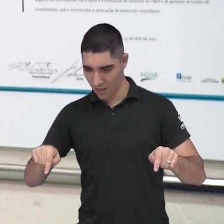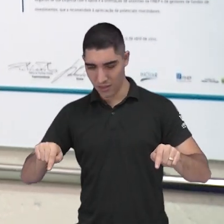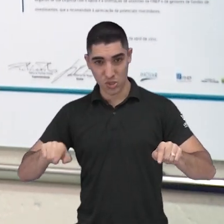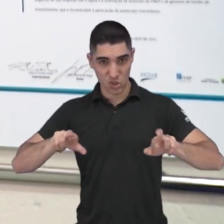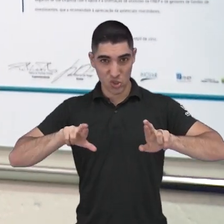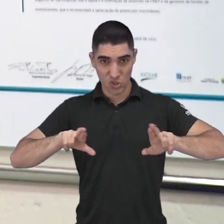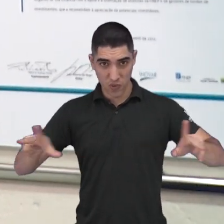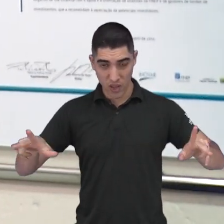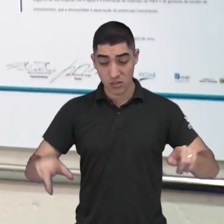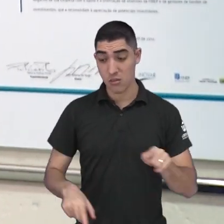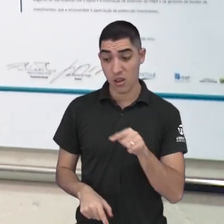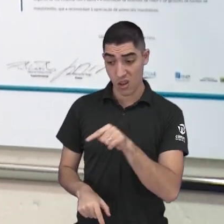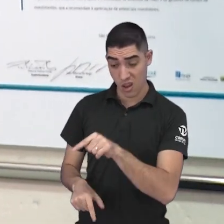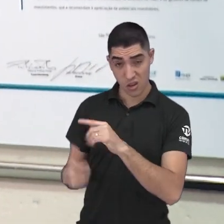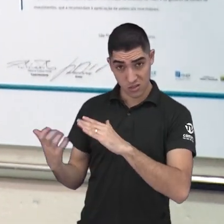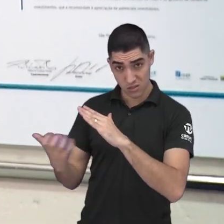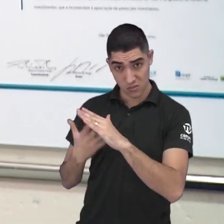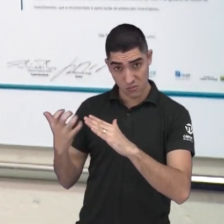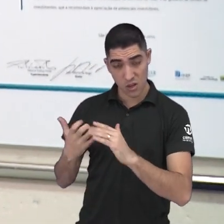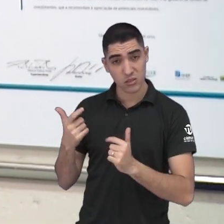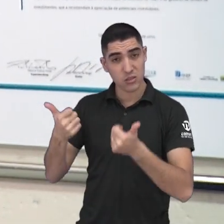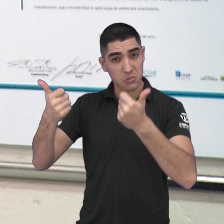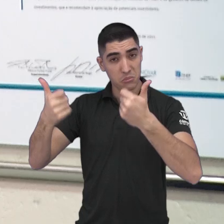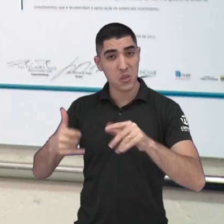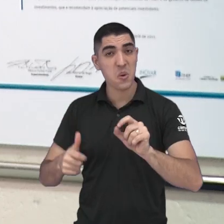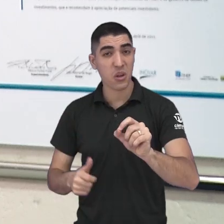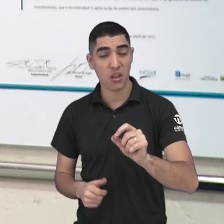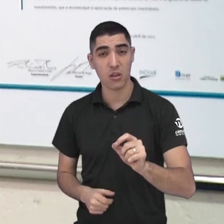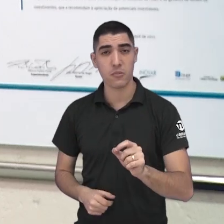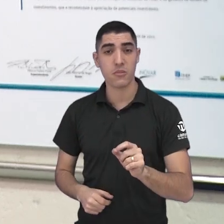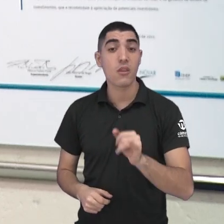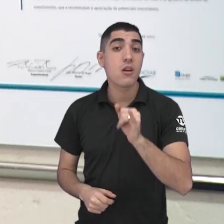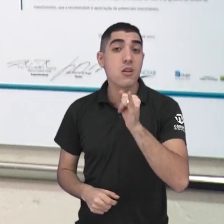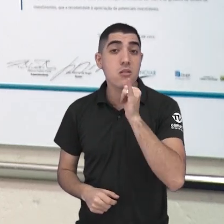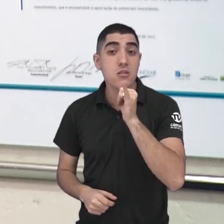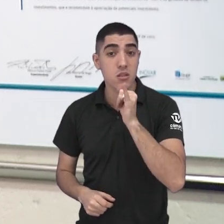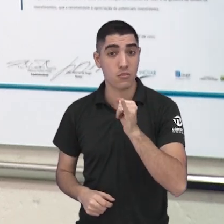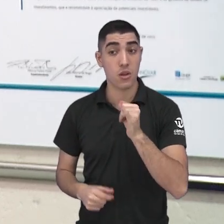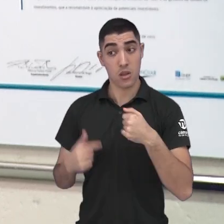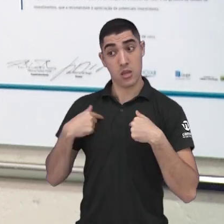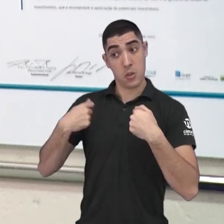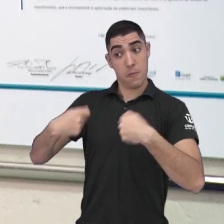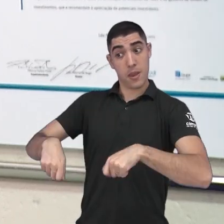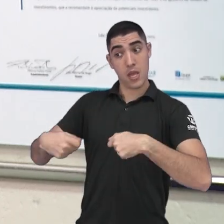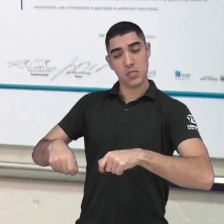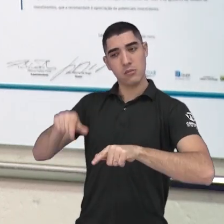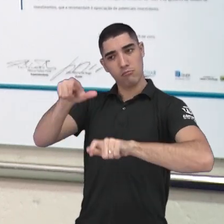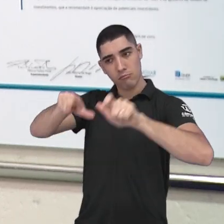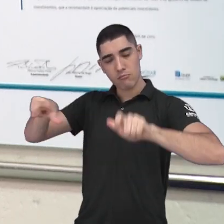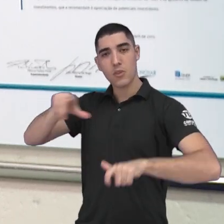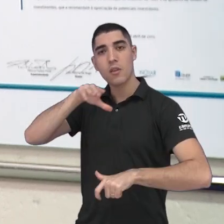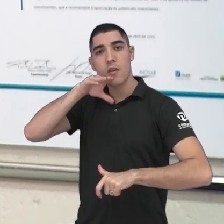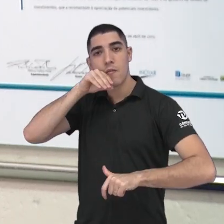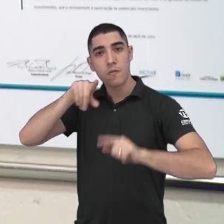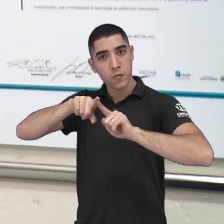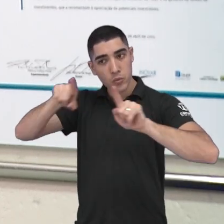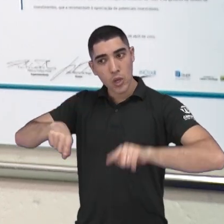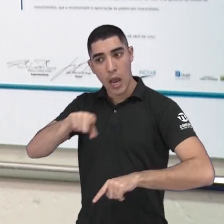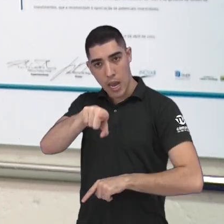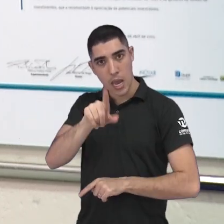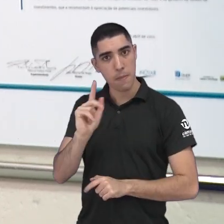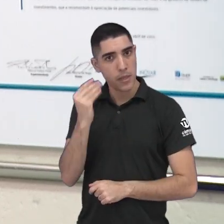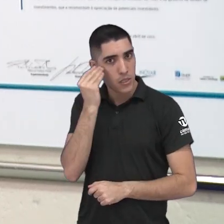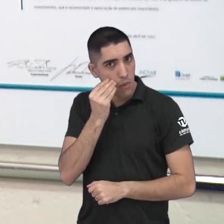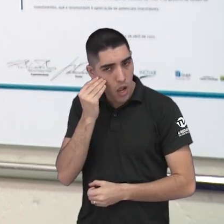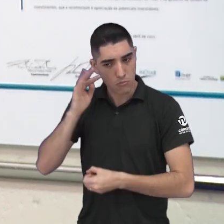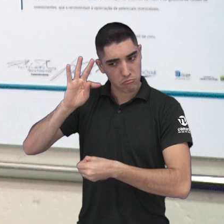caso, o argumento que elas colocam é o seguinte, olha, se eu não tiver... eu preciso de pessoas que,